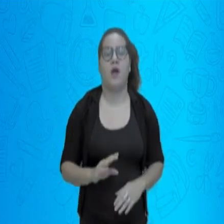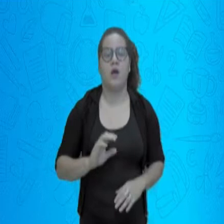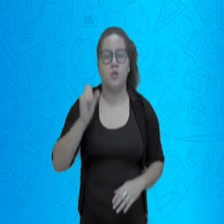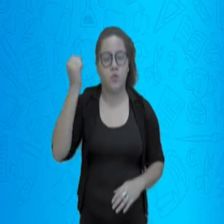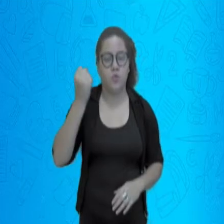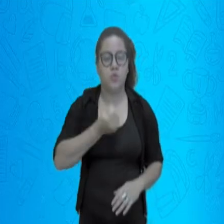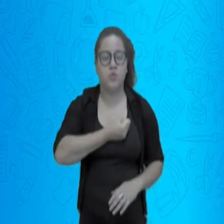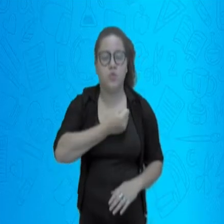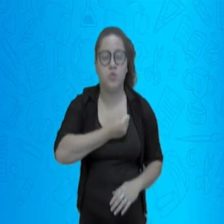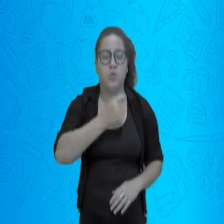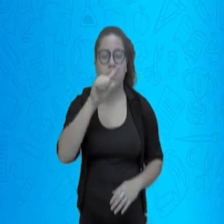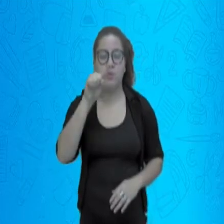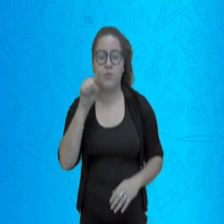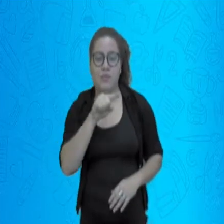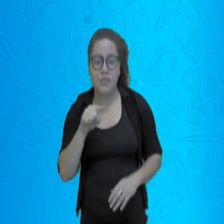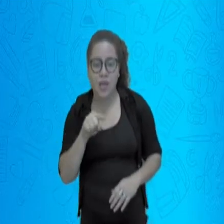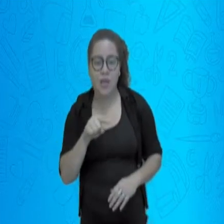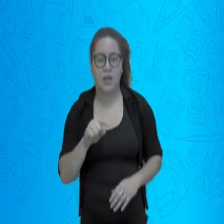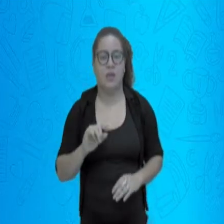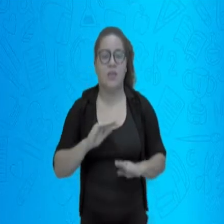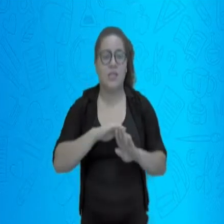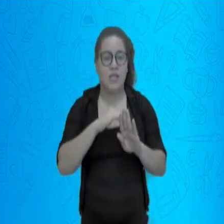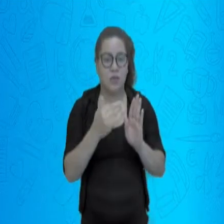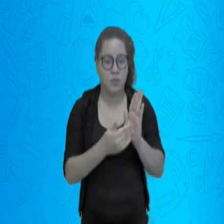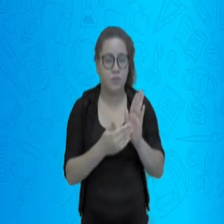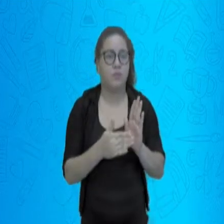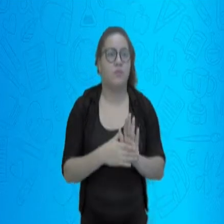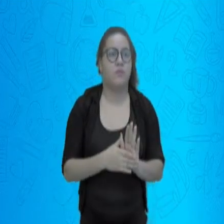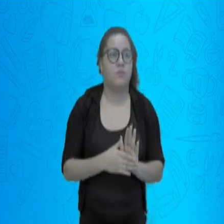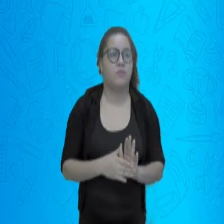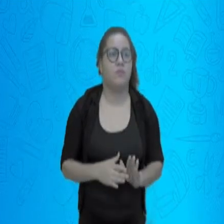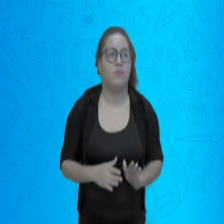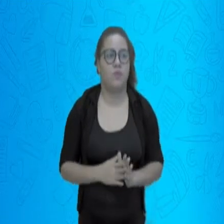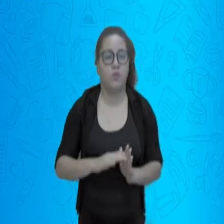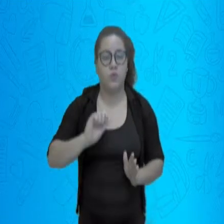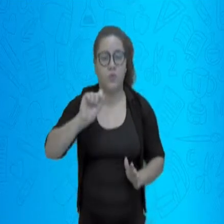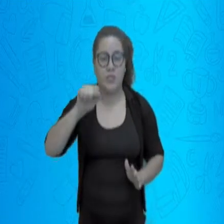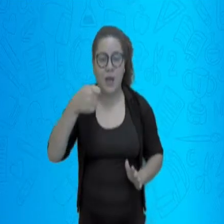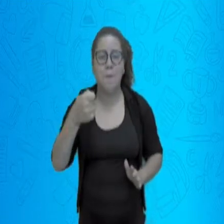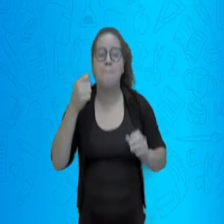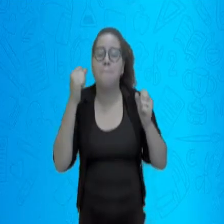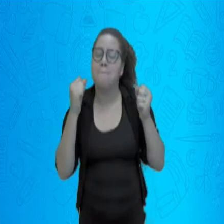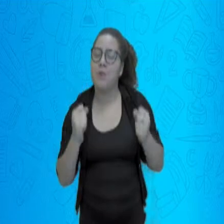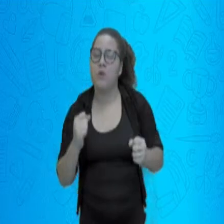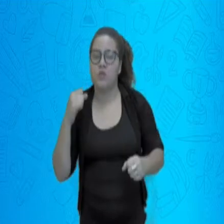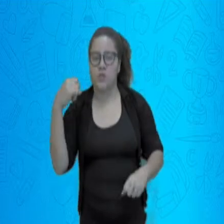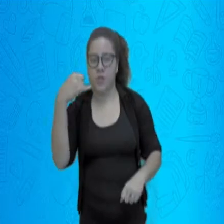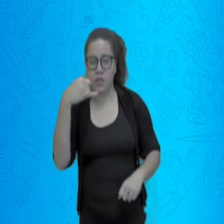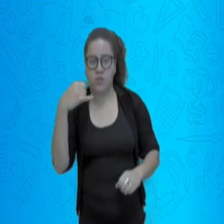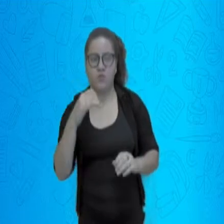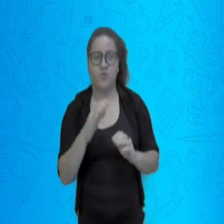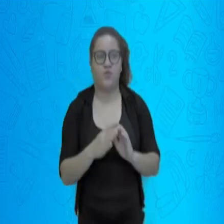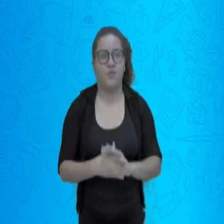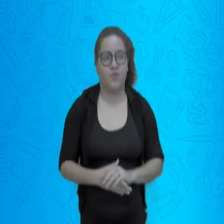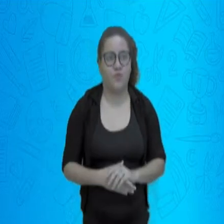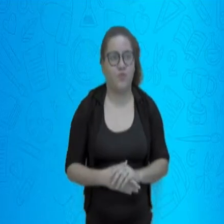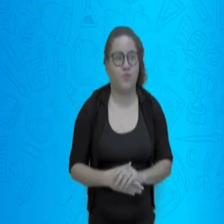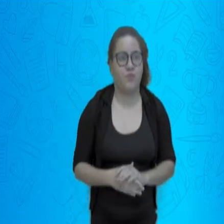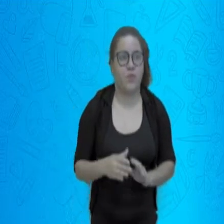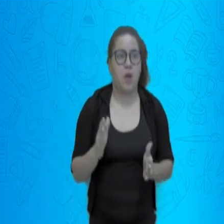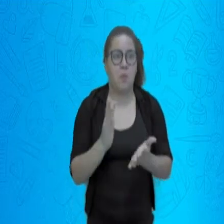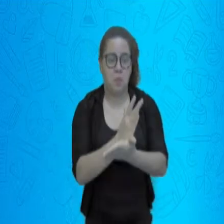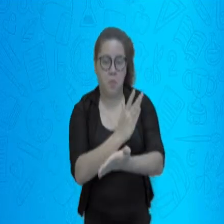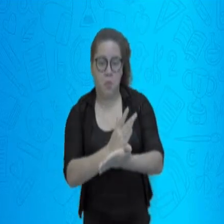vamos ver, né, que o sinal pode ser negativo. Então, vamos ver aqui, ó,